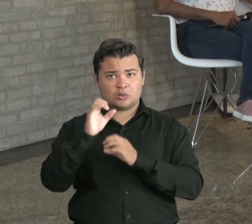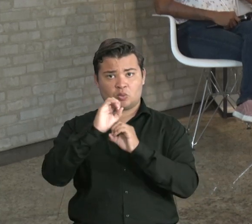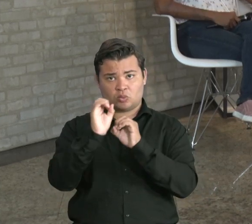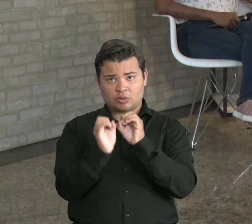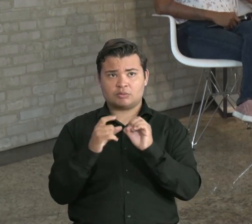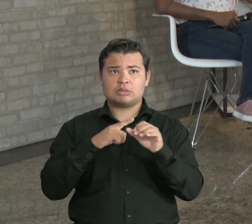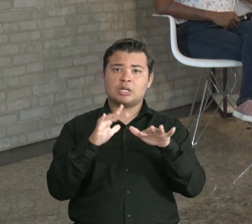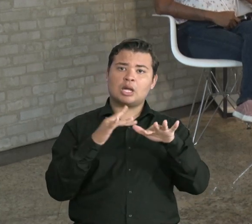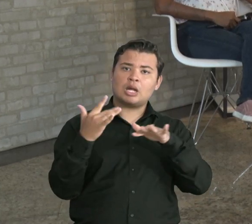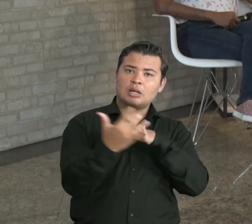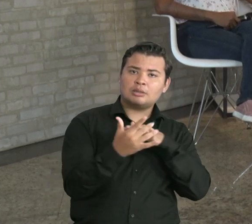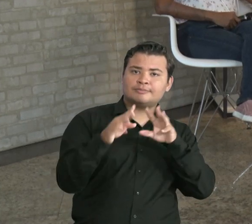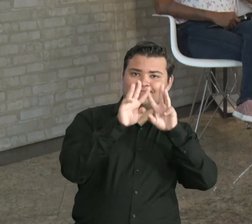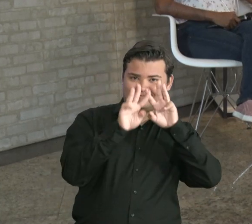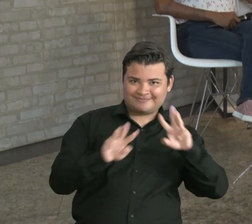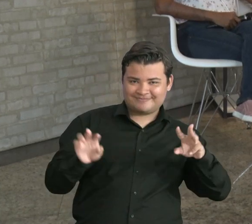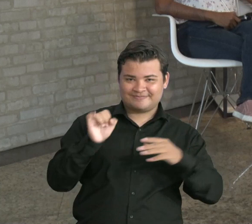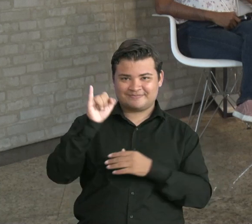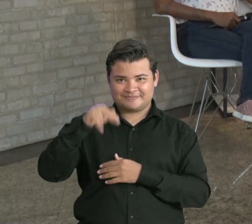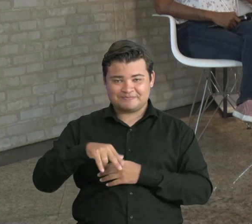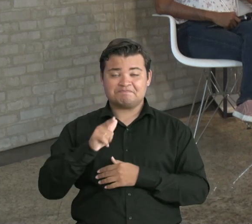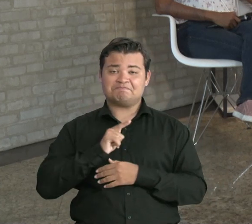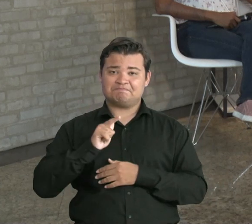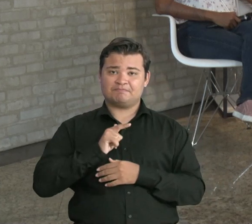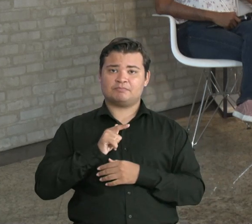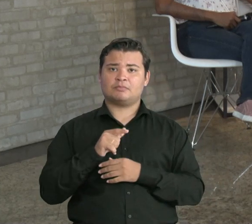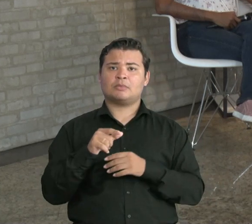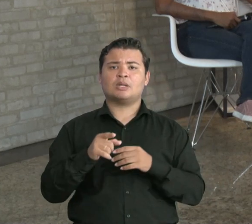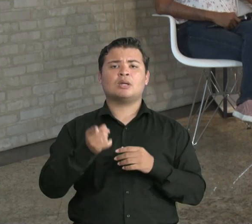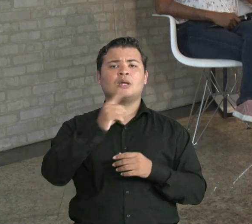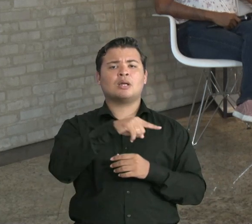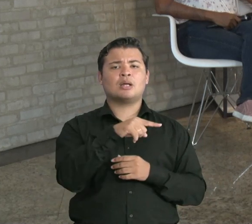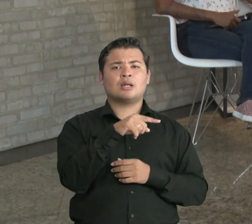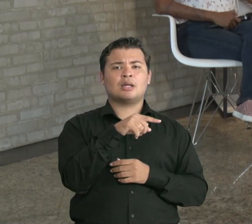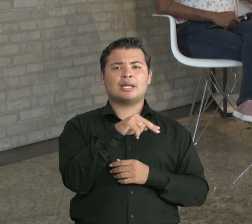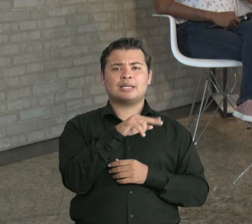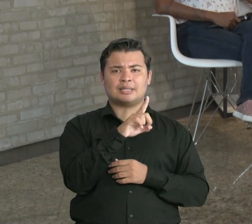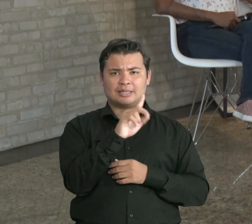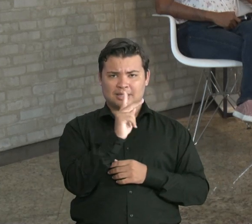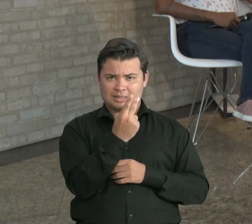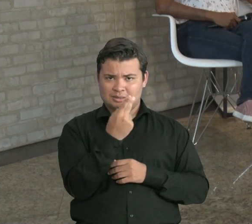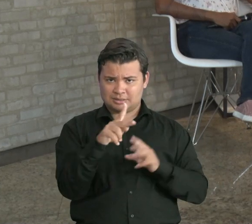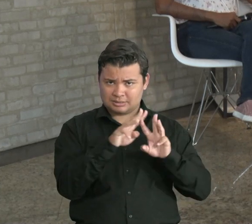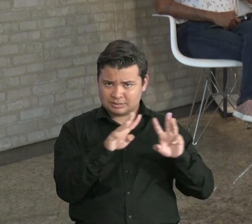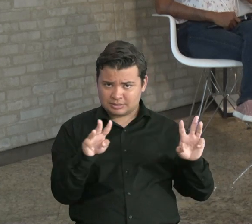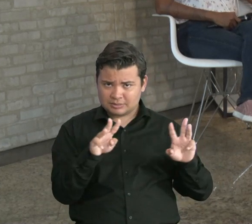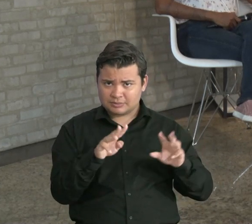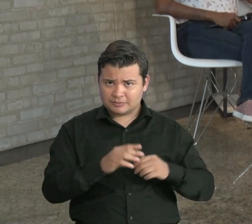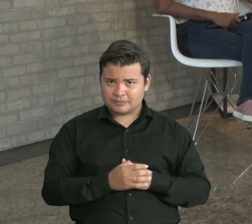sociais, tem o site da SIM também. Ainda a NDH, né, professor?